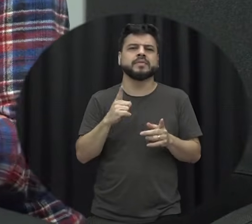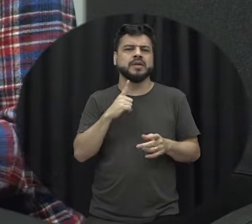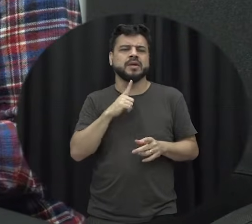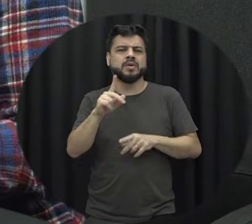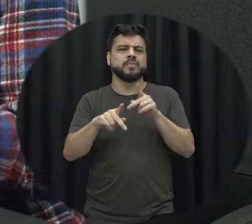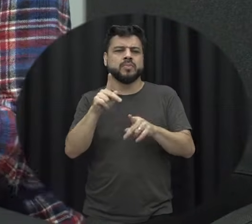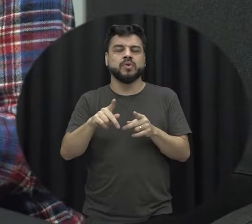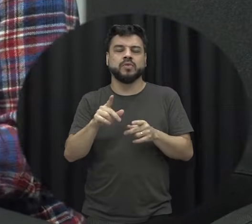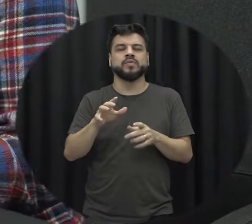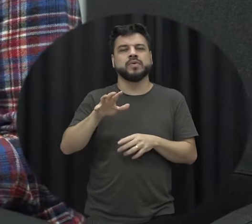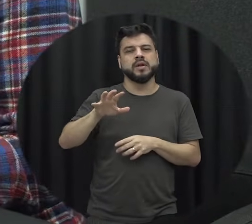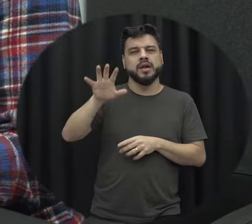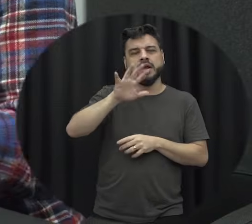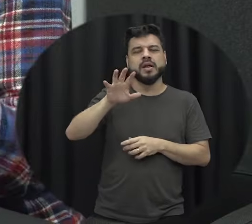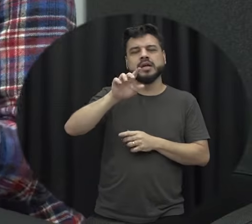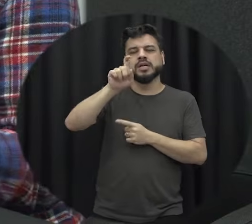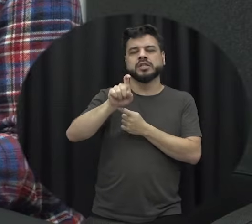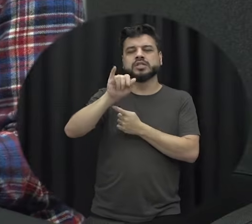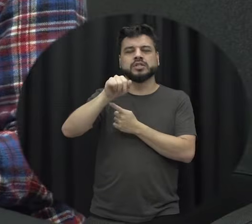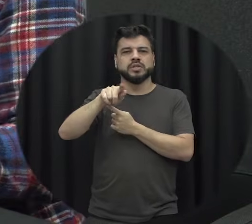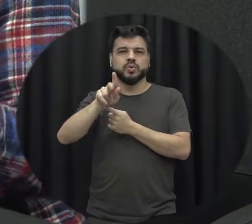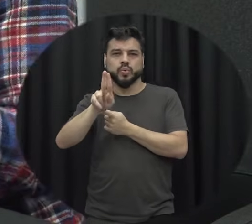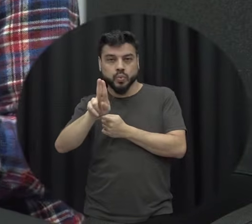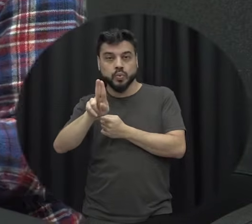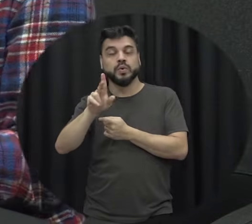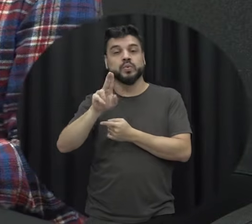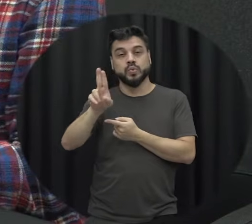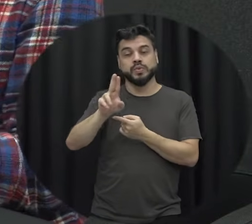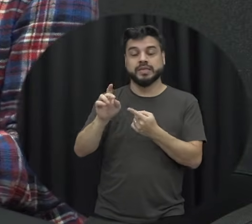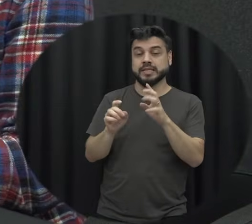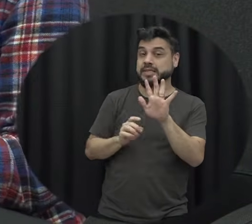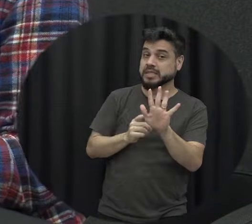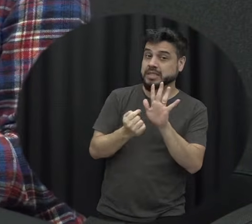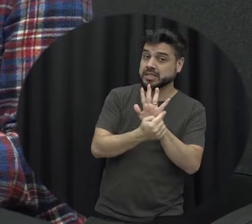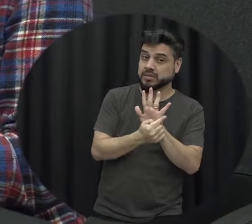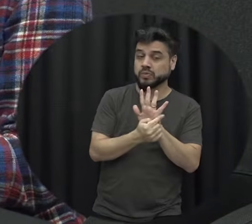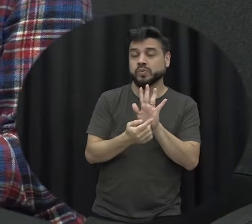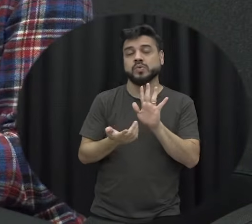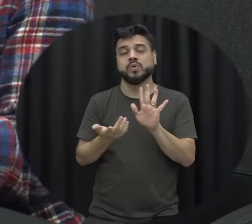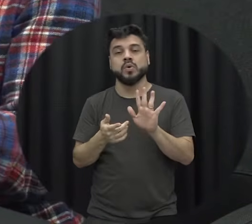região do Xingu que utilizam base 5, base 3, tem povos que